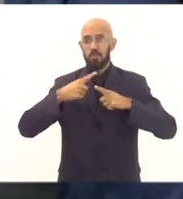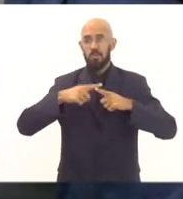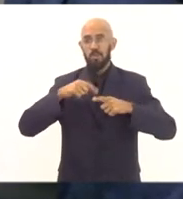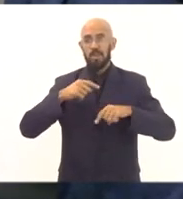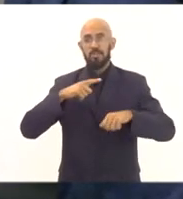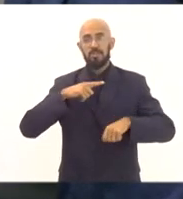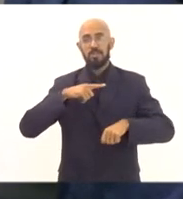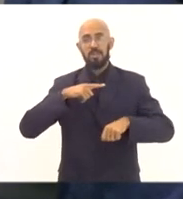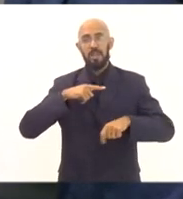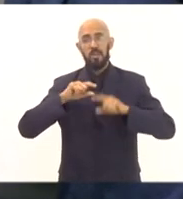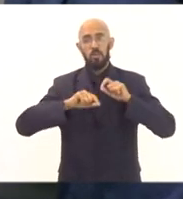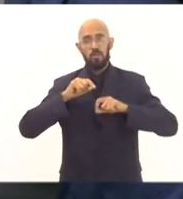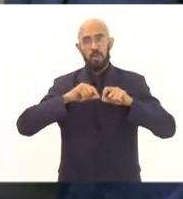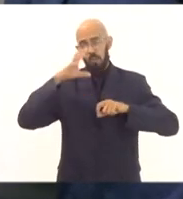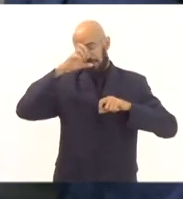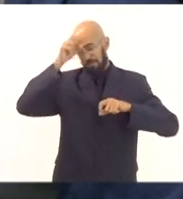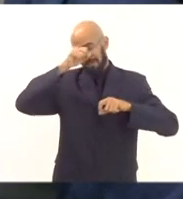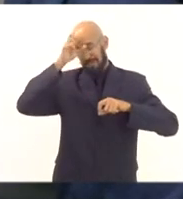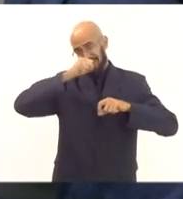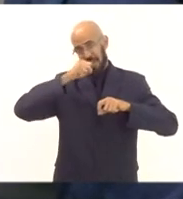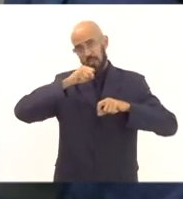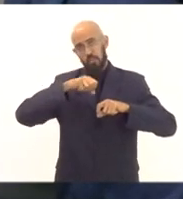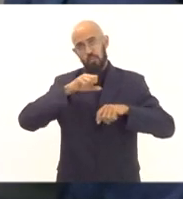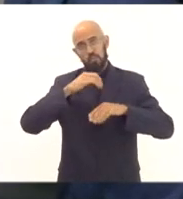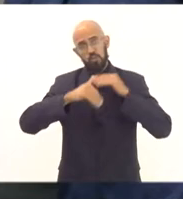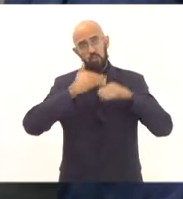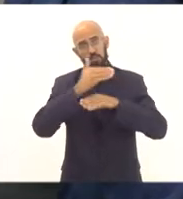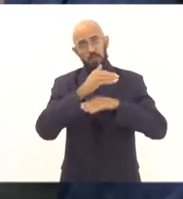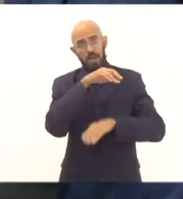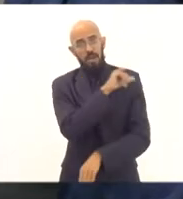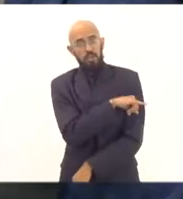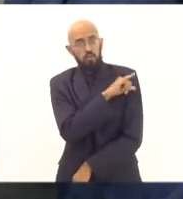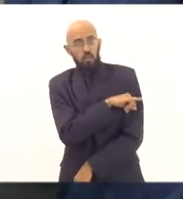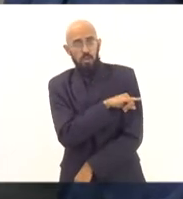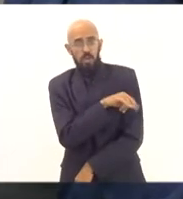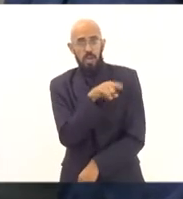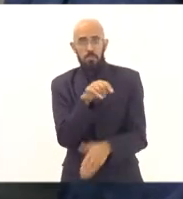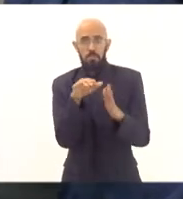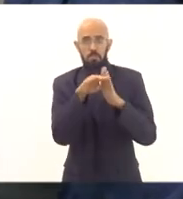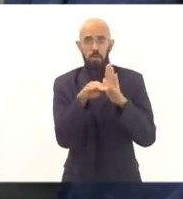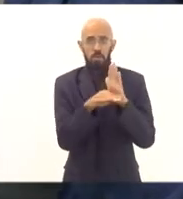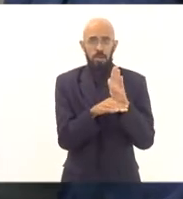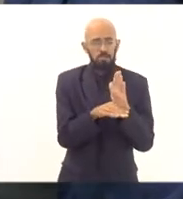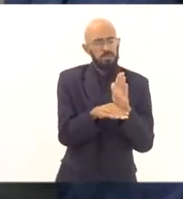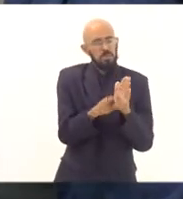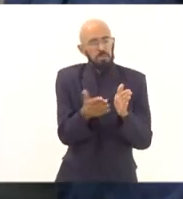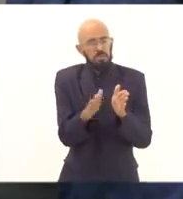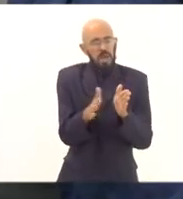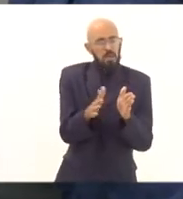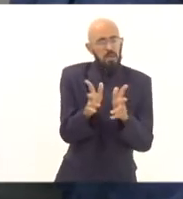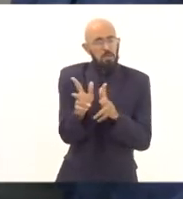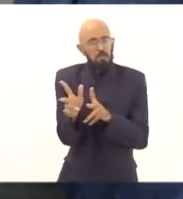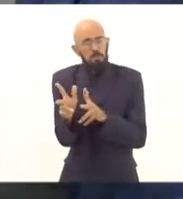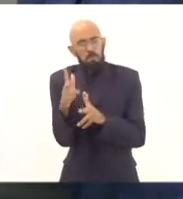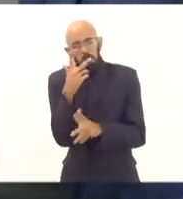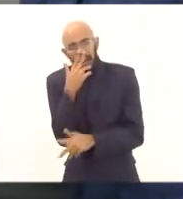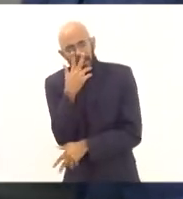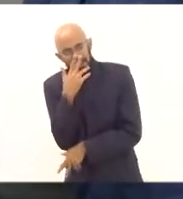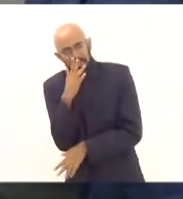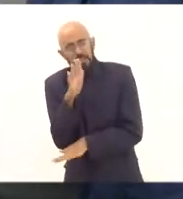já tem a a curva de aprendizado do super RJ Então são programas que o sistemático Aparecido natural um